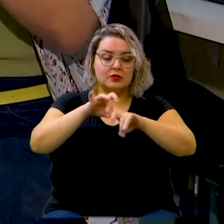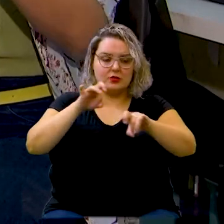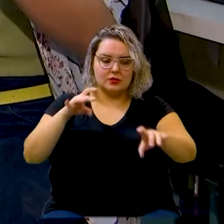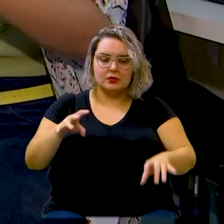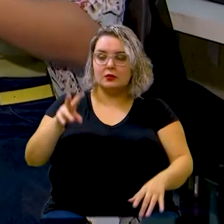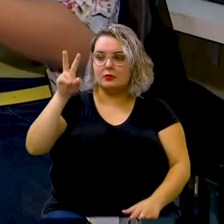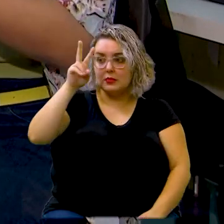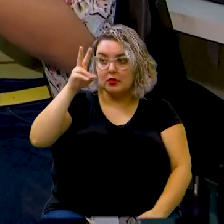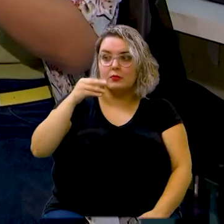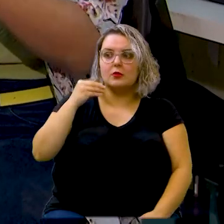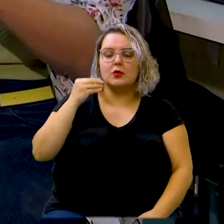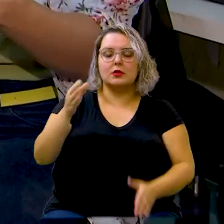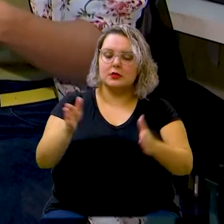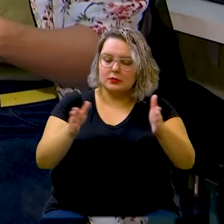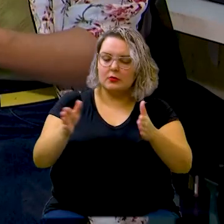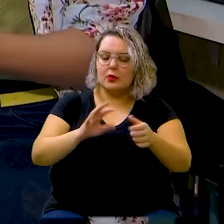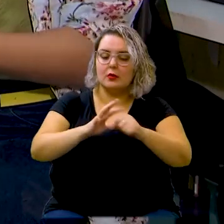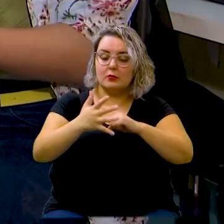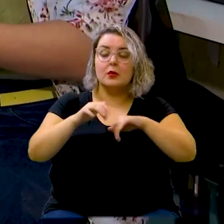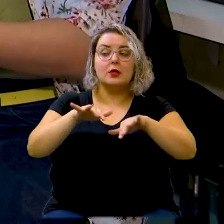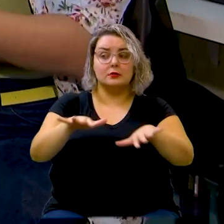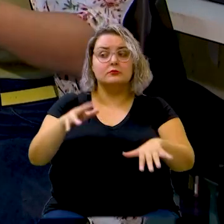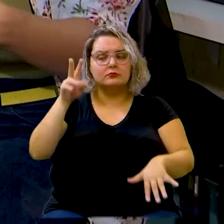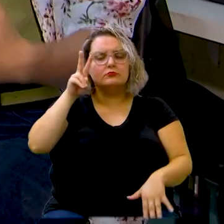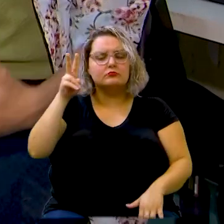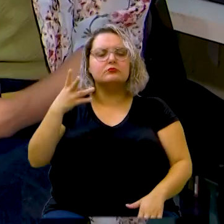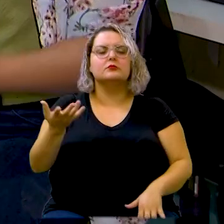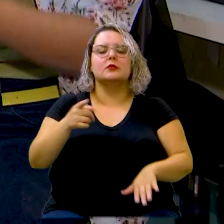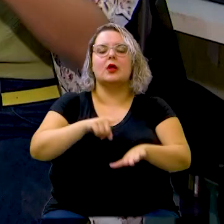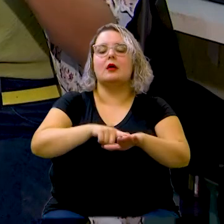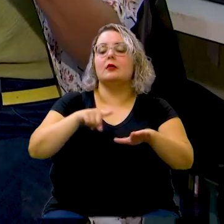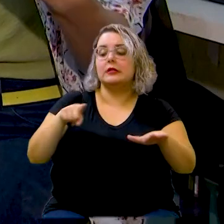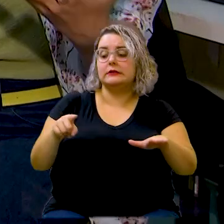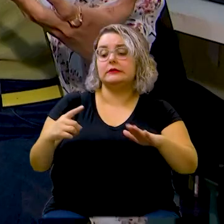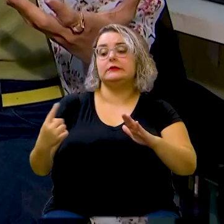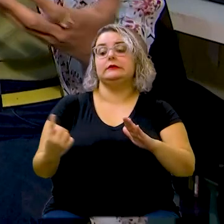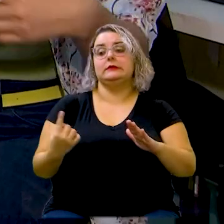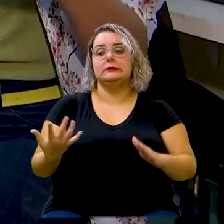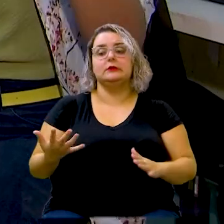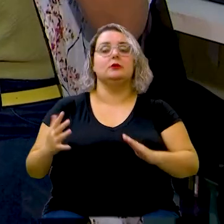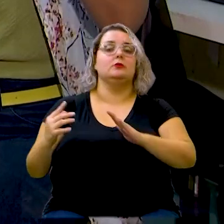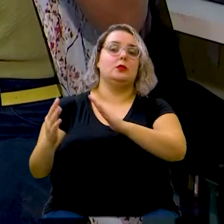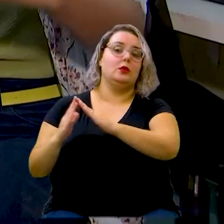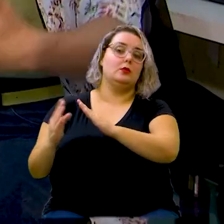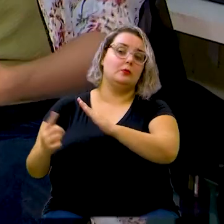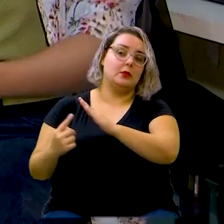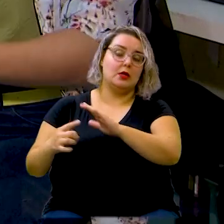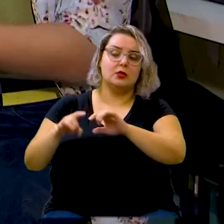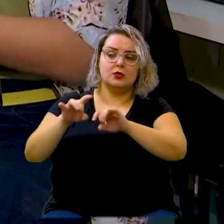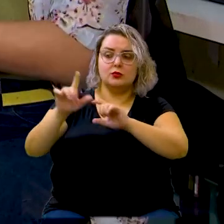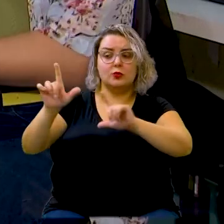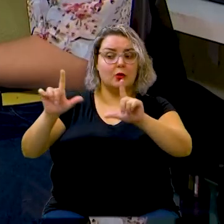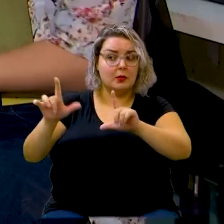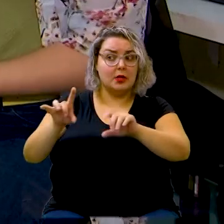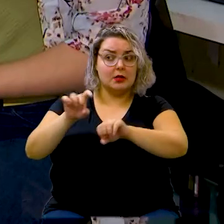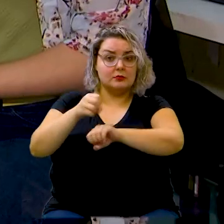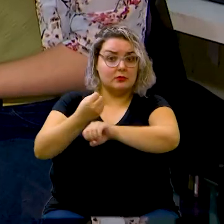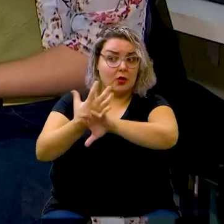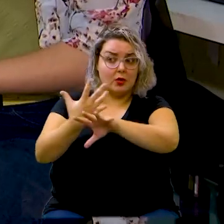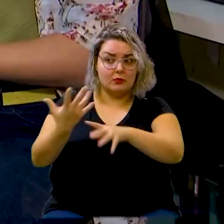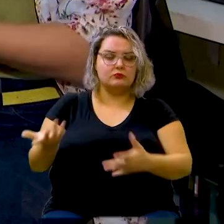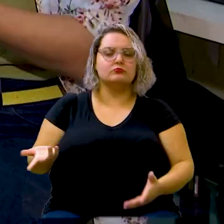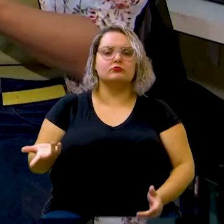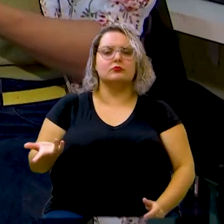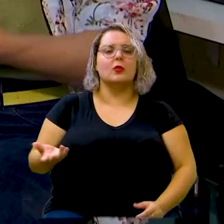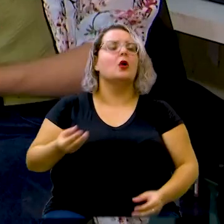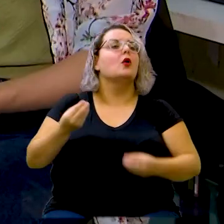me lembrou desse período que a gente passou agora da pandemia, de estar afastado, de estar só pelas telas. Como é que ficaram as atividades